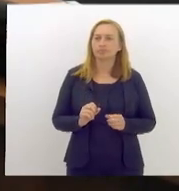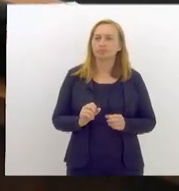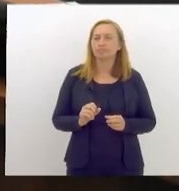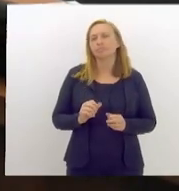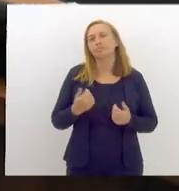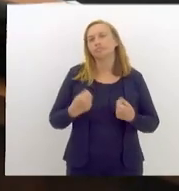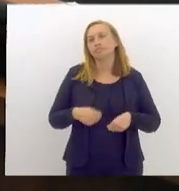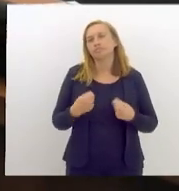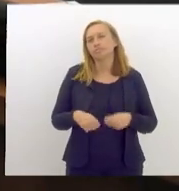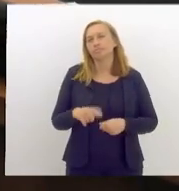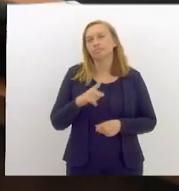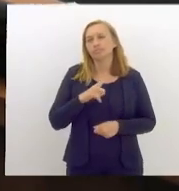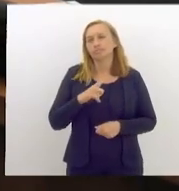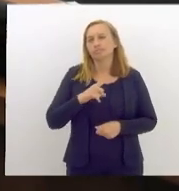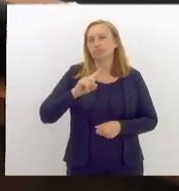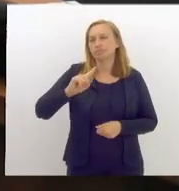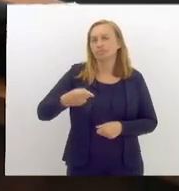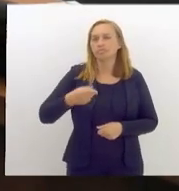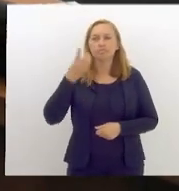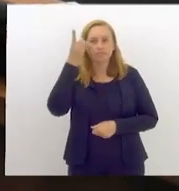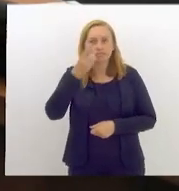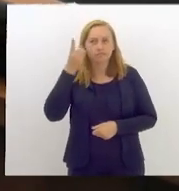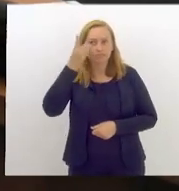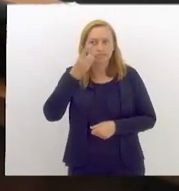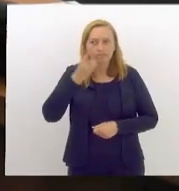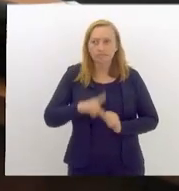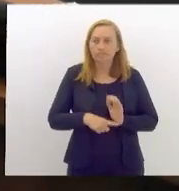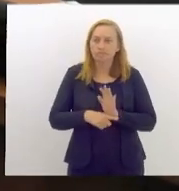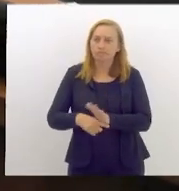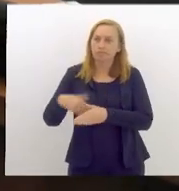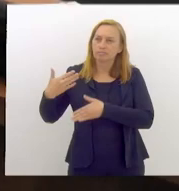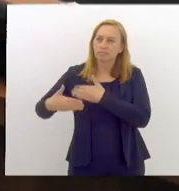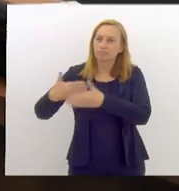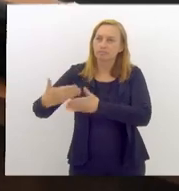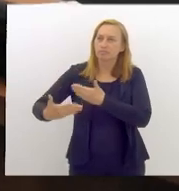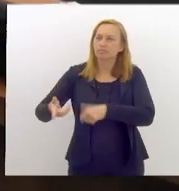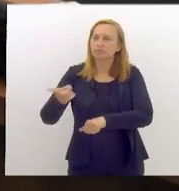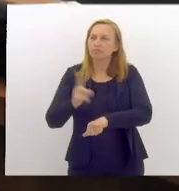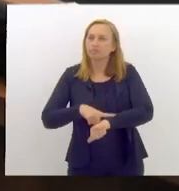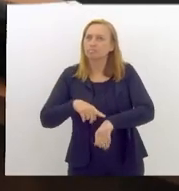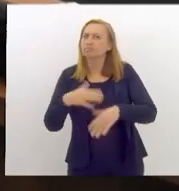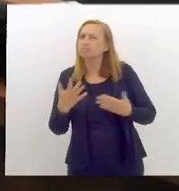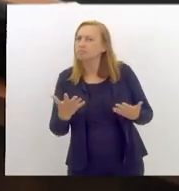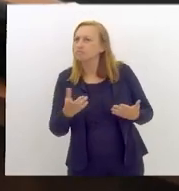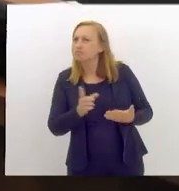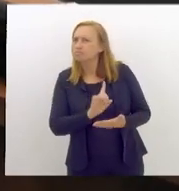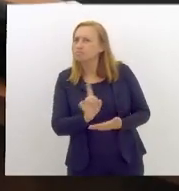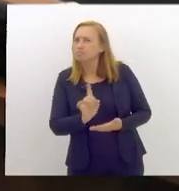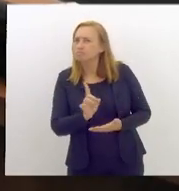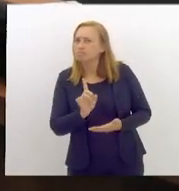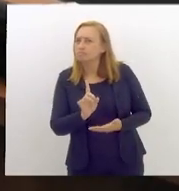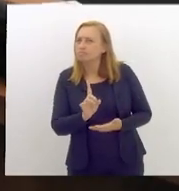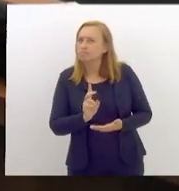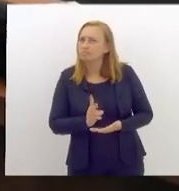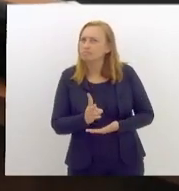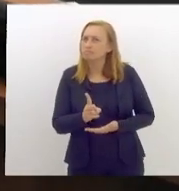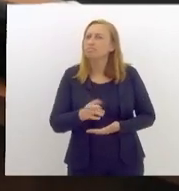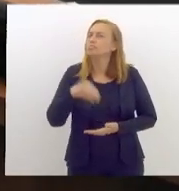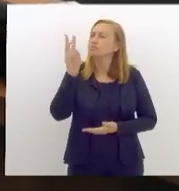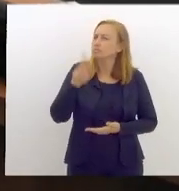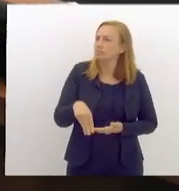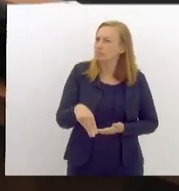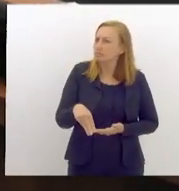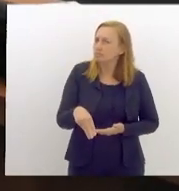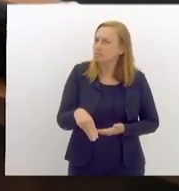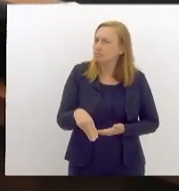precisaria de ter mil deputados contribuindo ao longo do tempo ou seja isso não vai ficar em pé e quem vai acabar